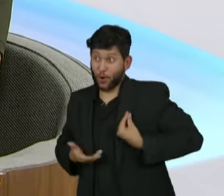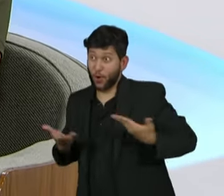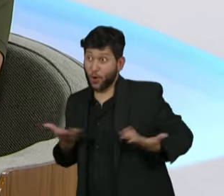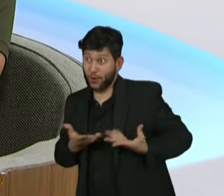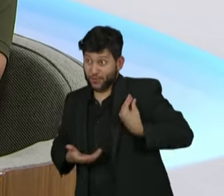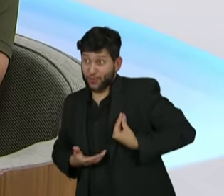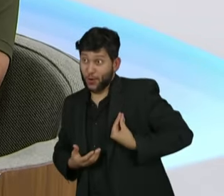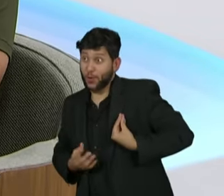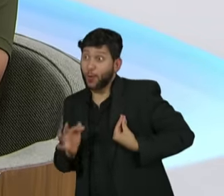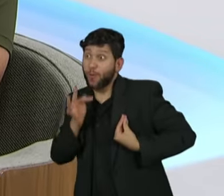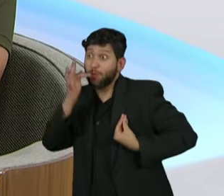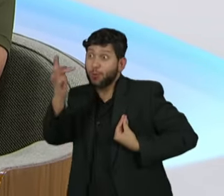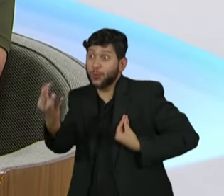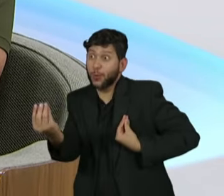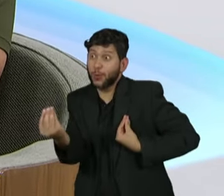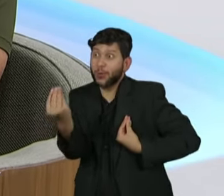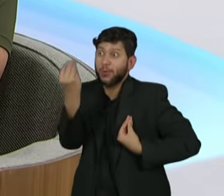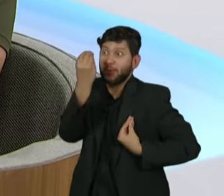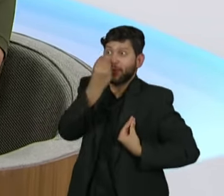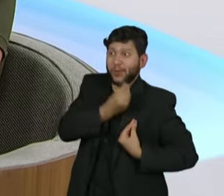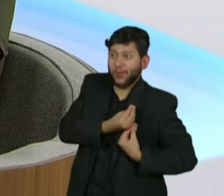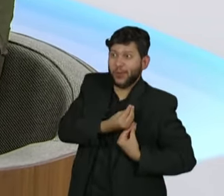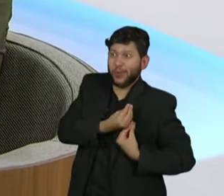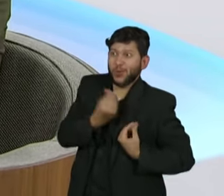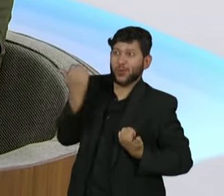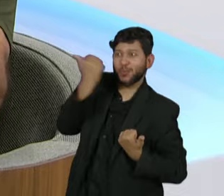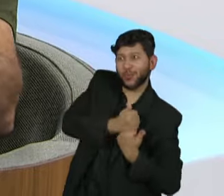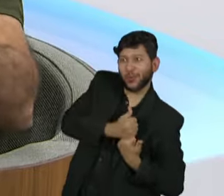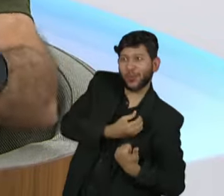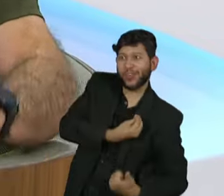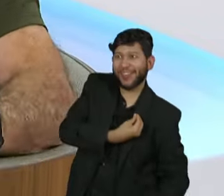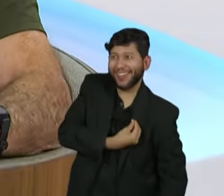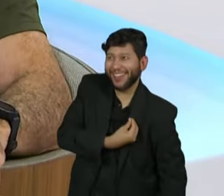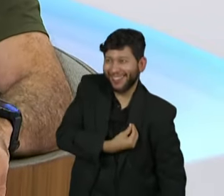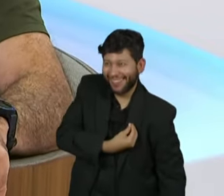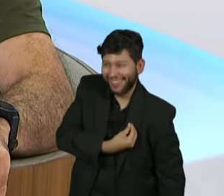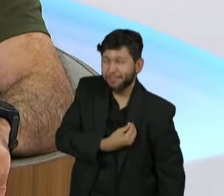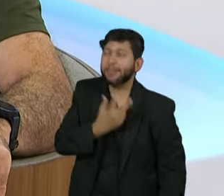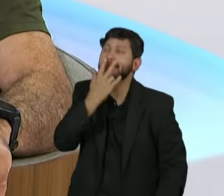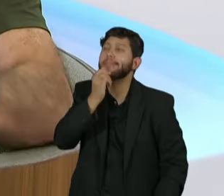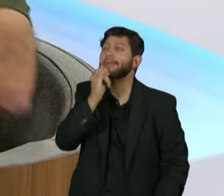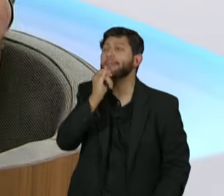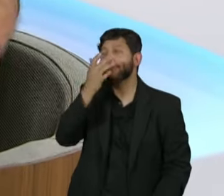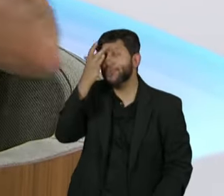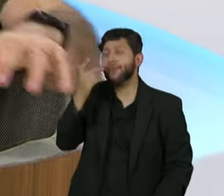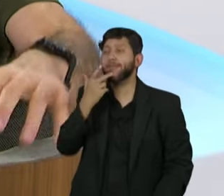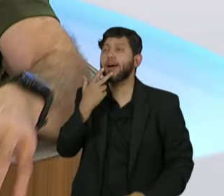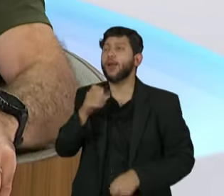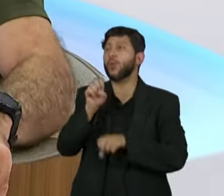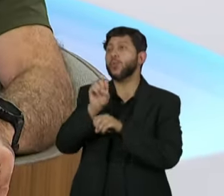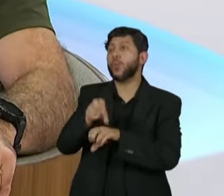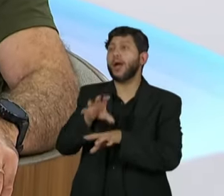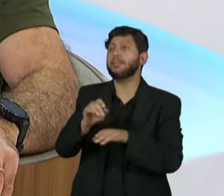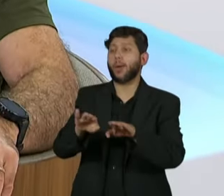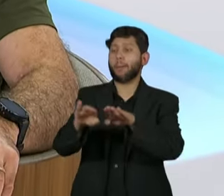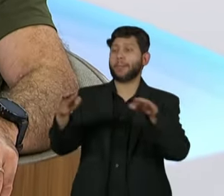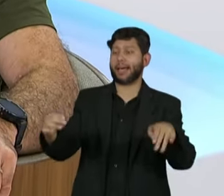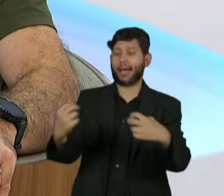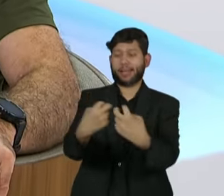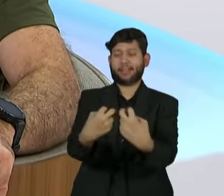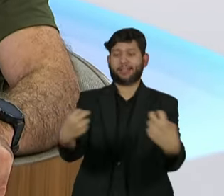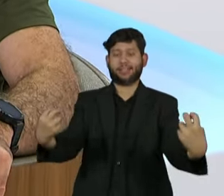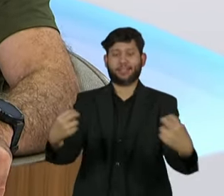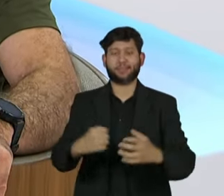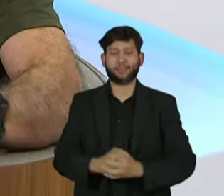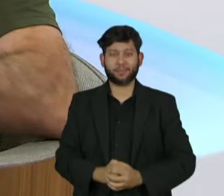não adianta a gente ficar pensando não é educação é bancária como muitos professores chamam bota os alunos na banca bota um professor